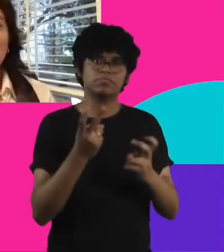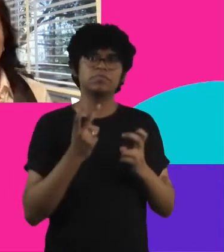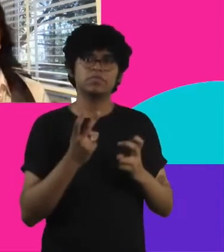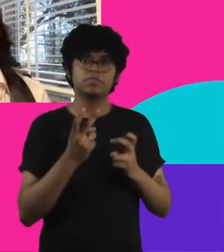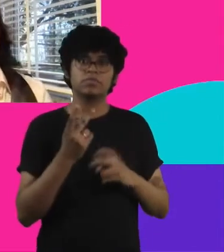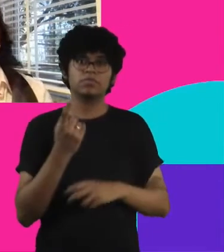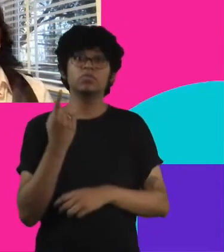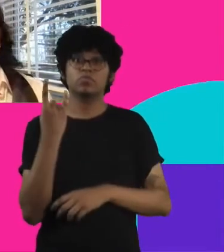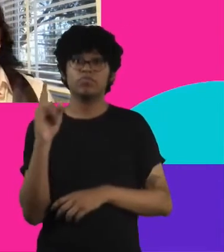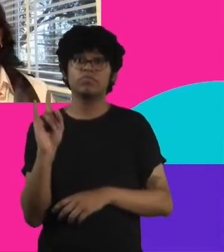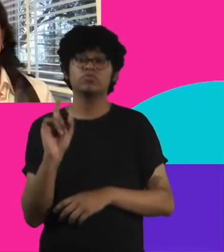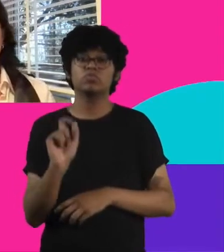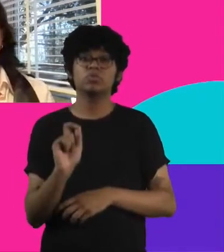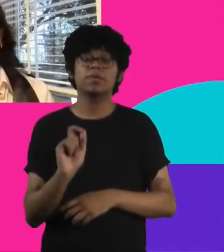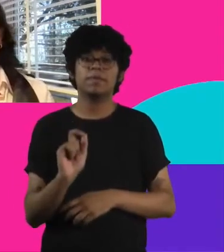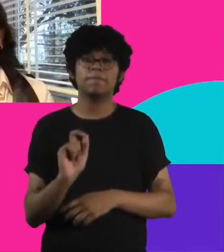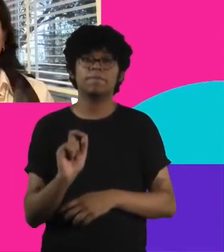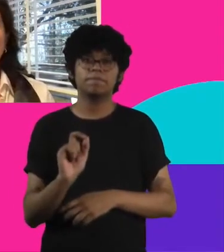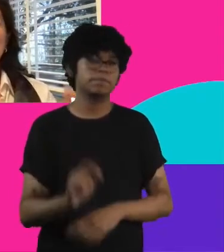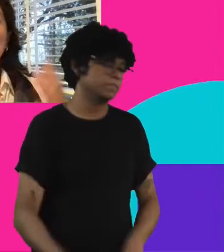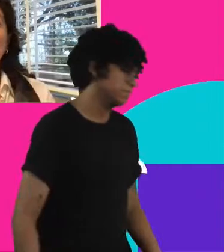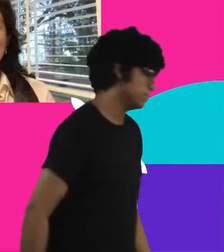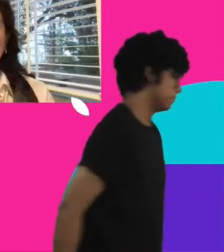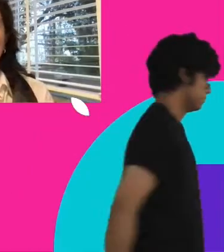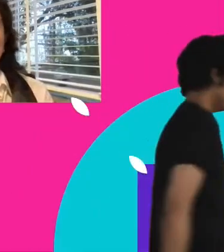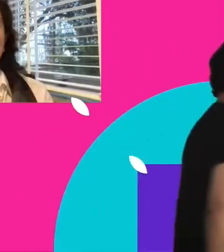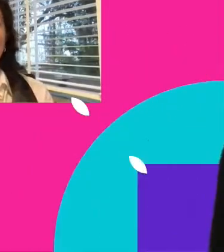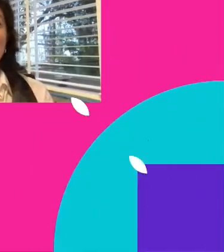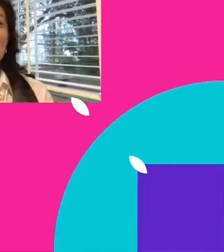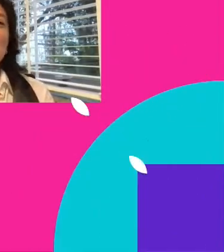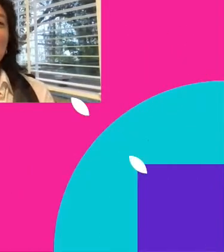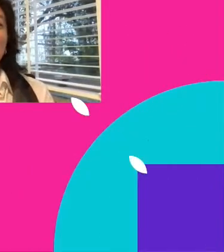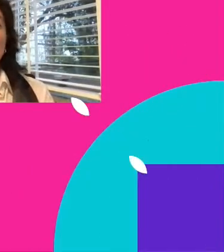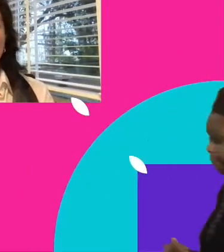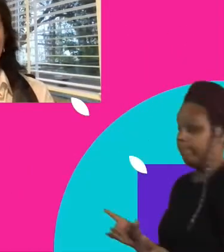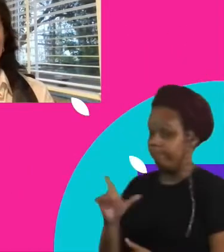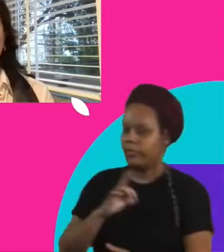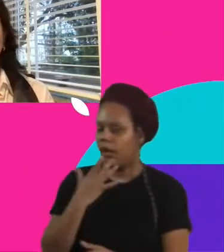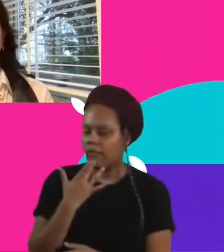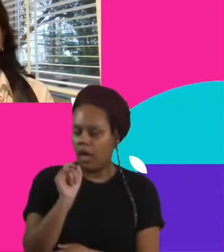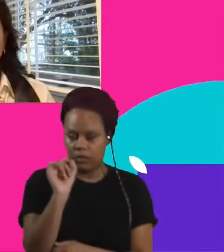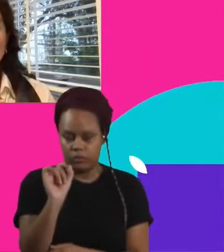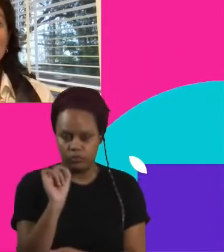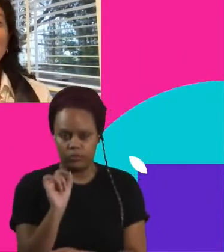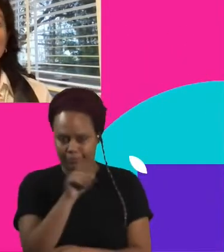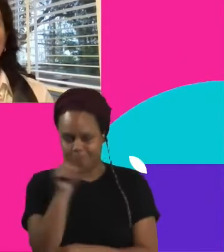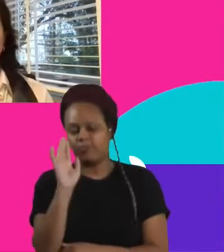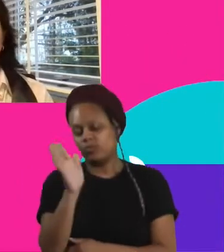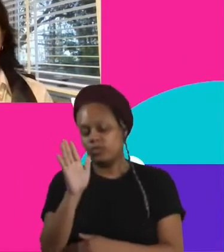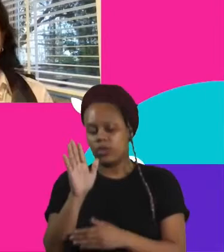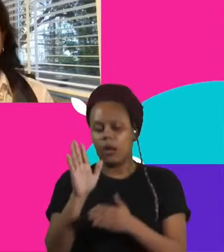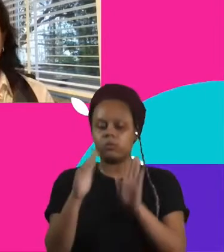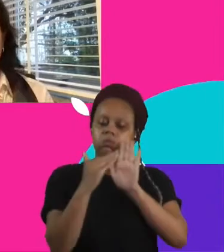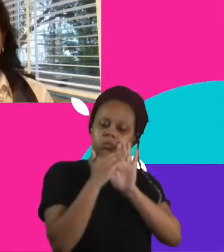último tem uma facilidade aqui, porque vocês já trouxeram e já pautaram muitas das coisas que